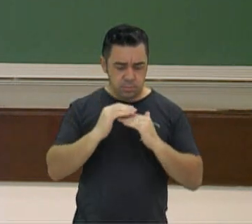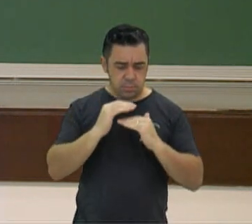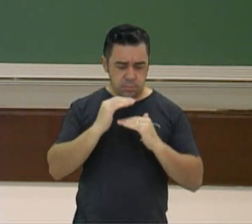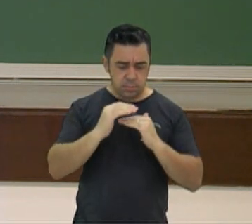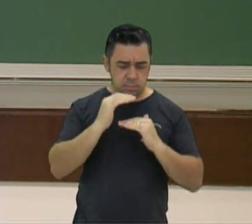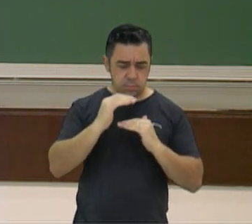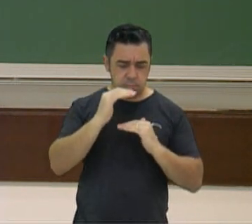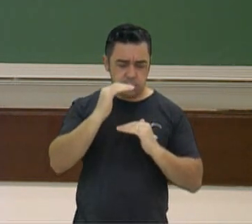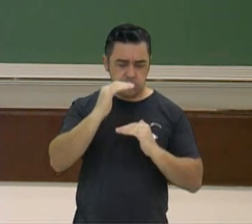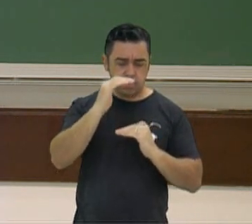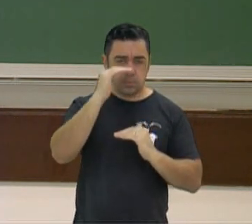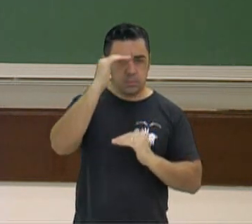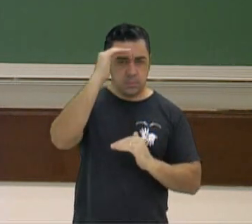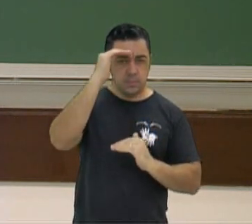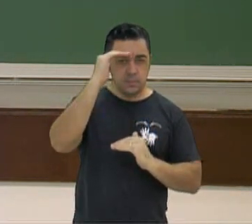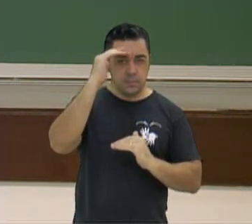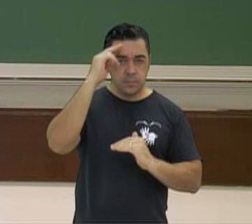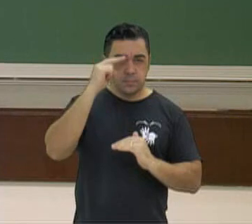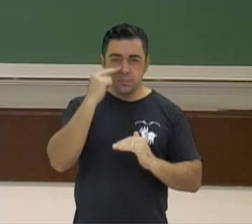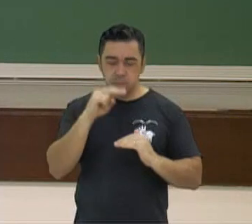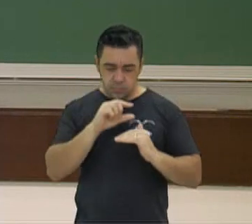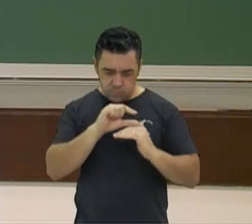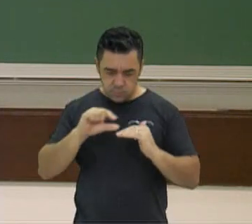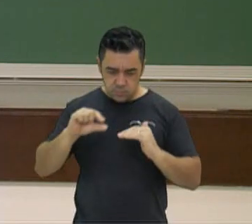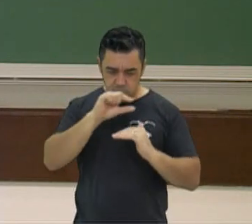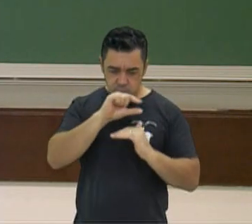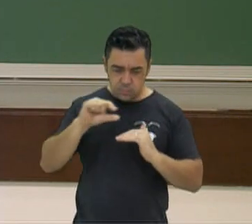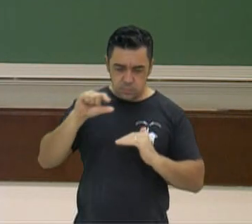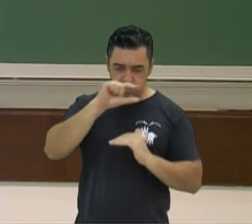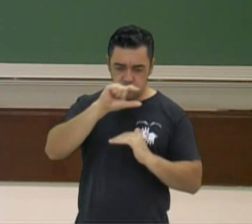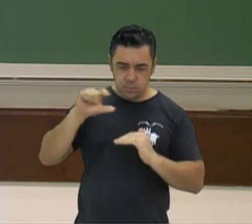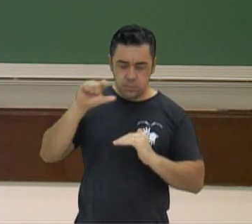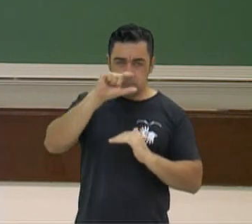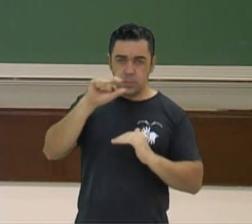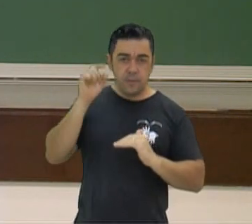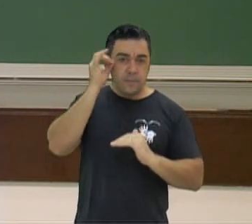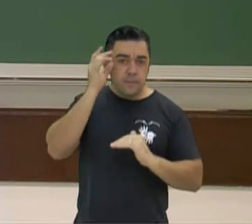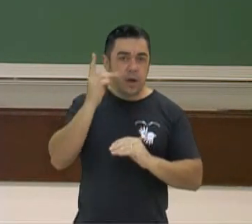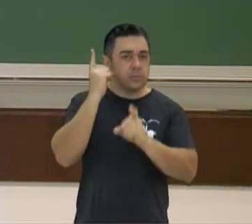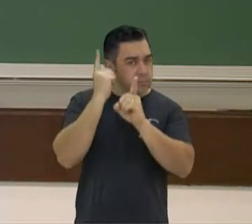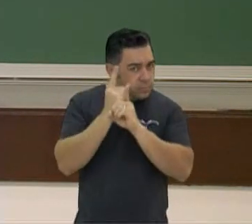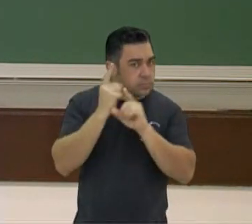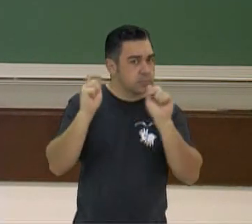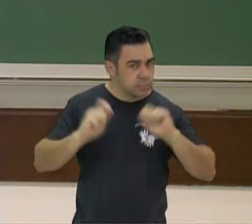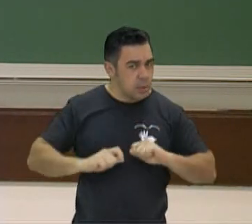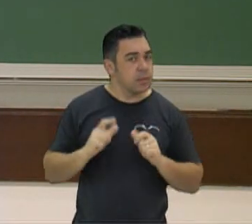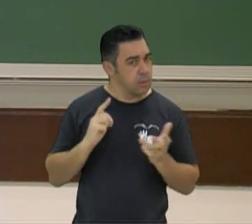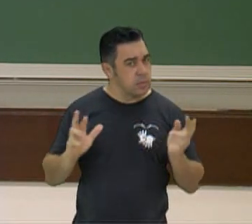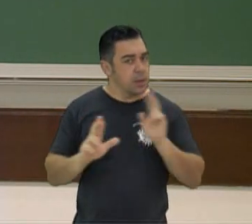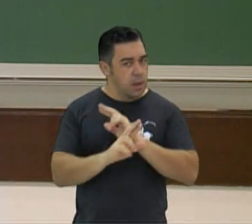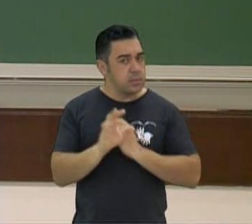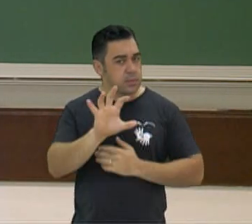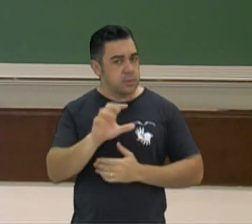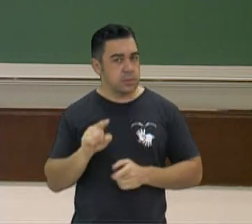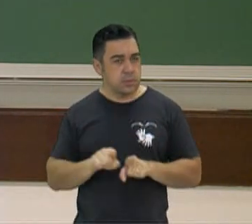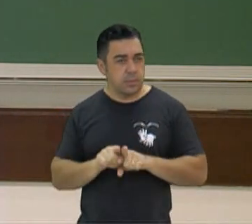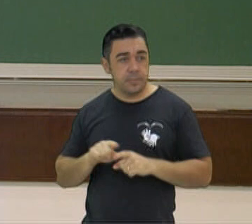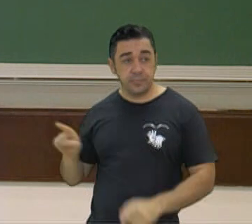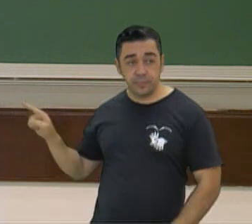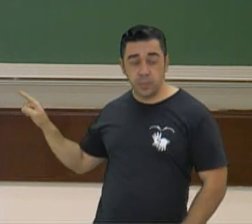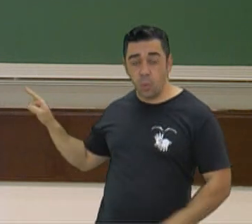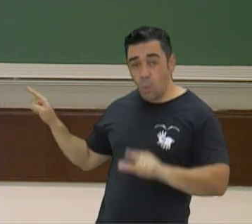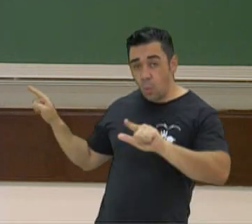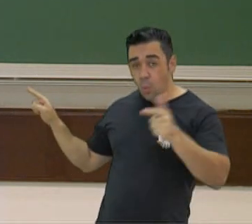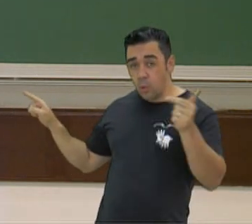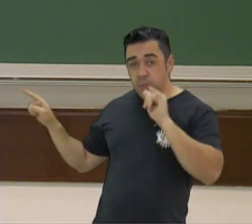Então, onde tem esse tipo de rocha é mais fácil encontrar os fósseis, tá? Então tem essa relação aí também. Olha outro exemplo